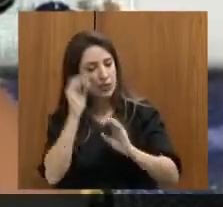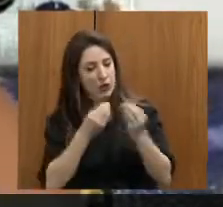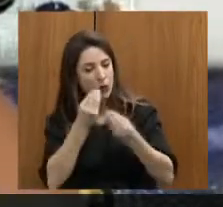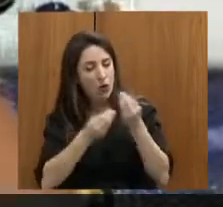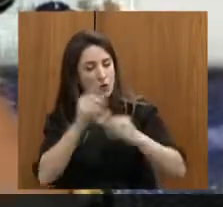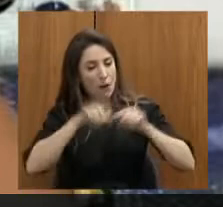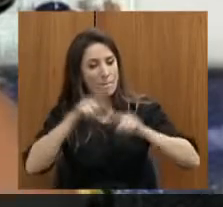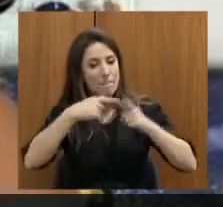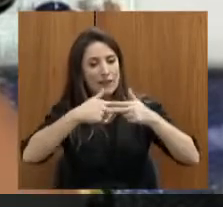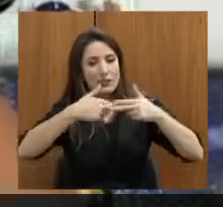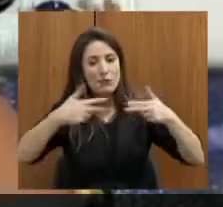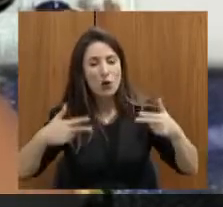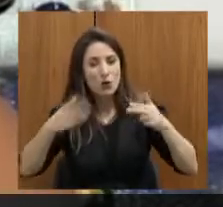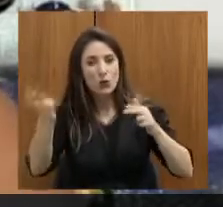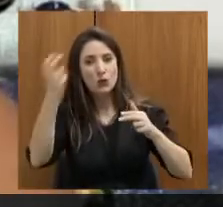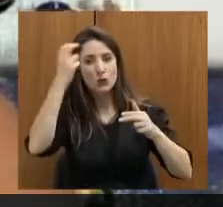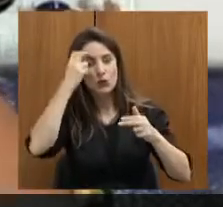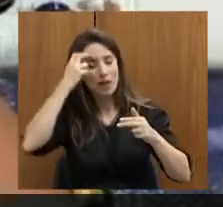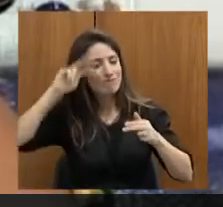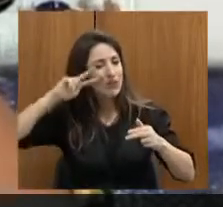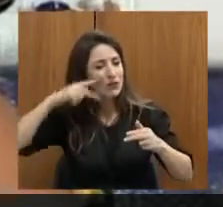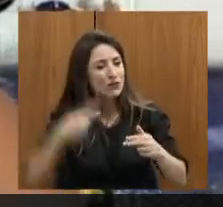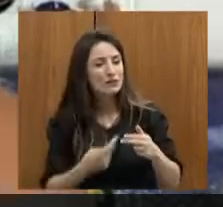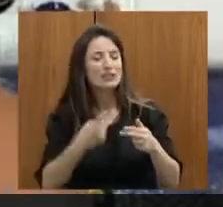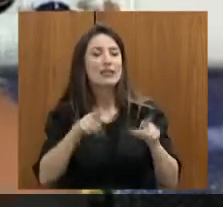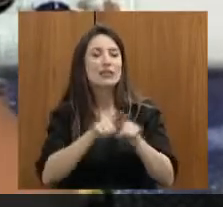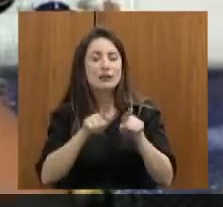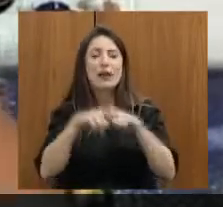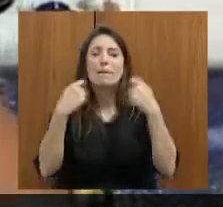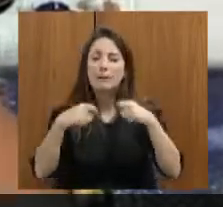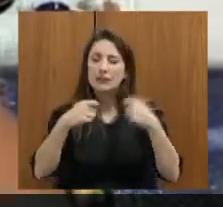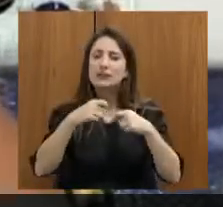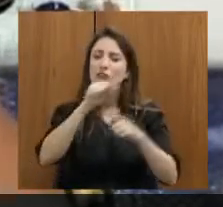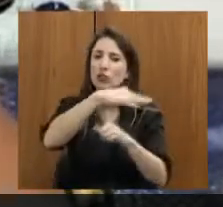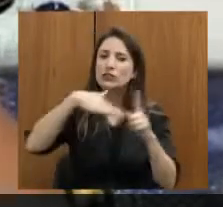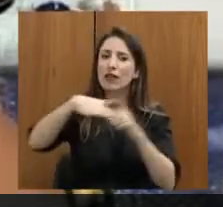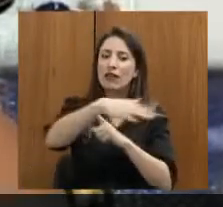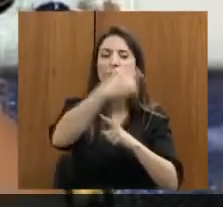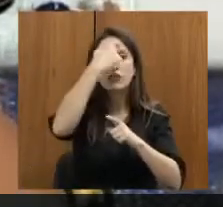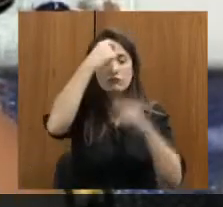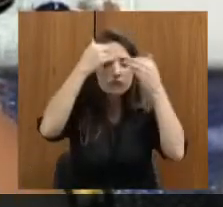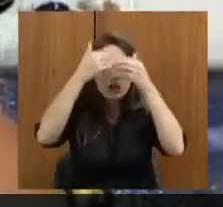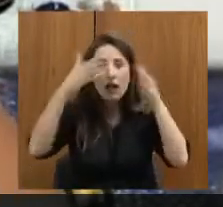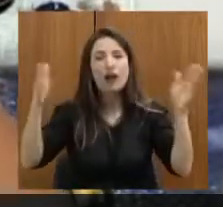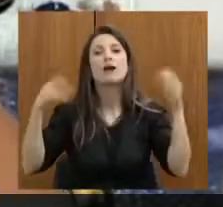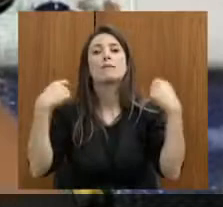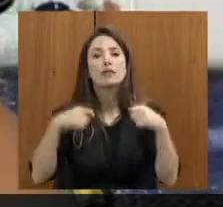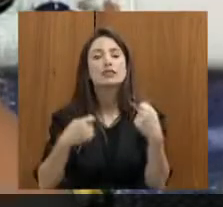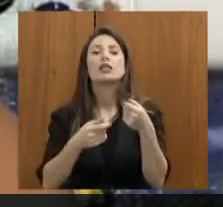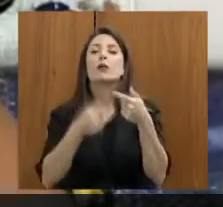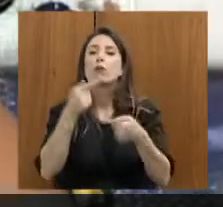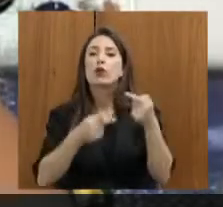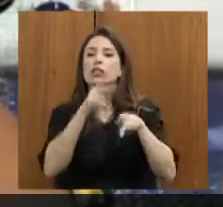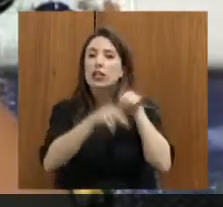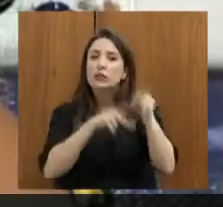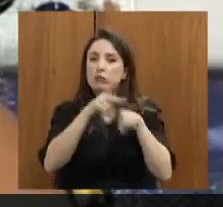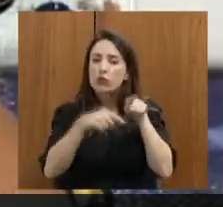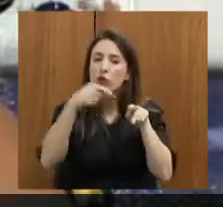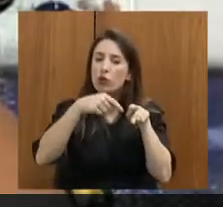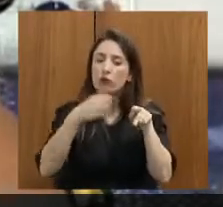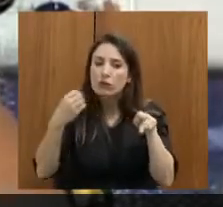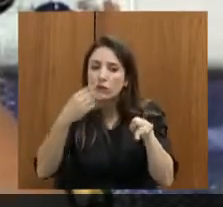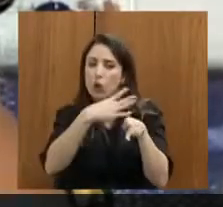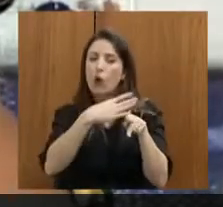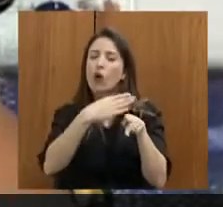acompanhar a transformação das mentalidades da nossa sociedade a gente desatualizar as políticas públicas a partir de Novos Valores e relações sociais